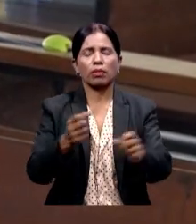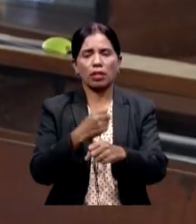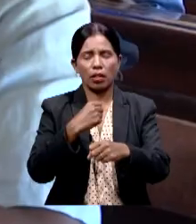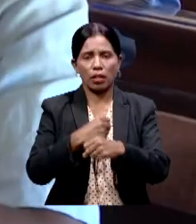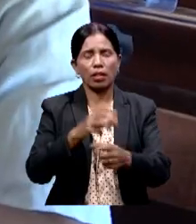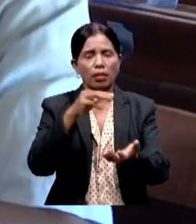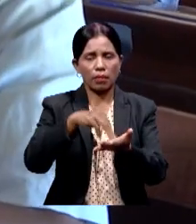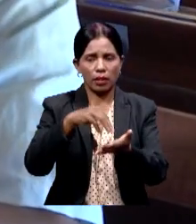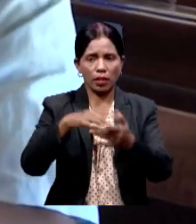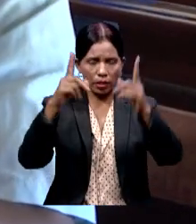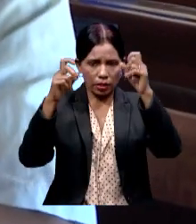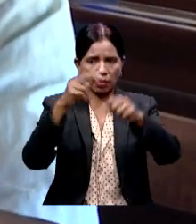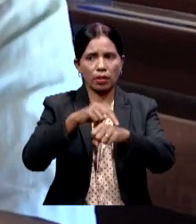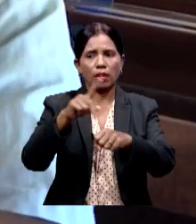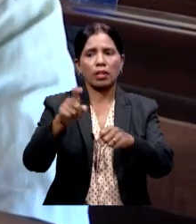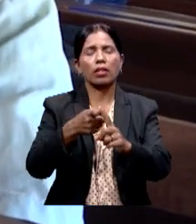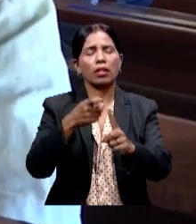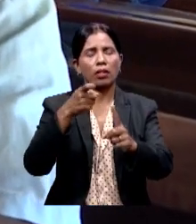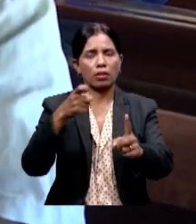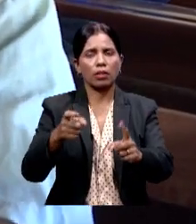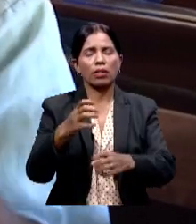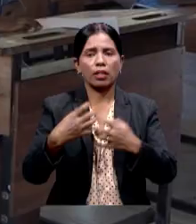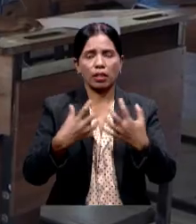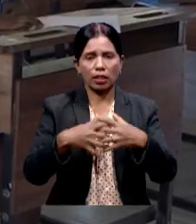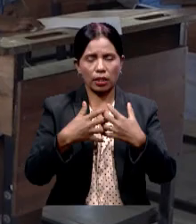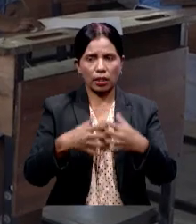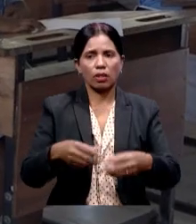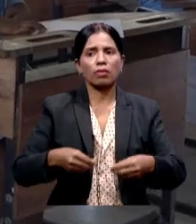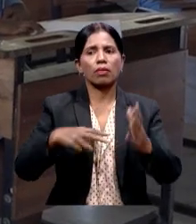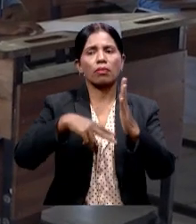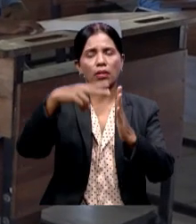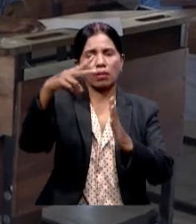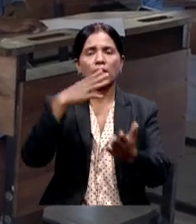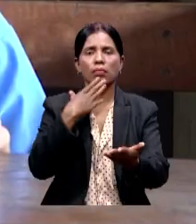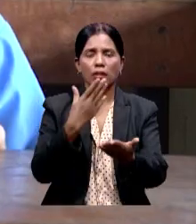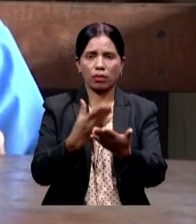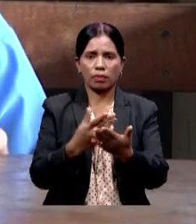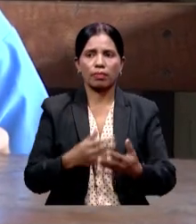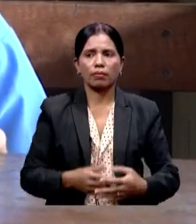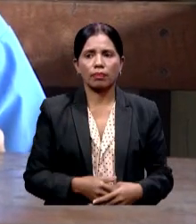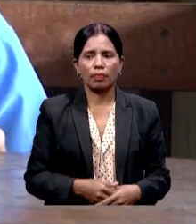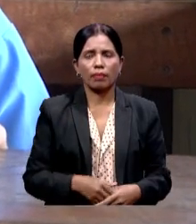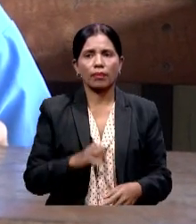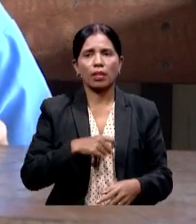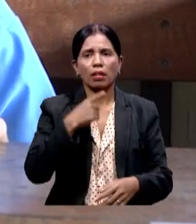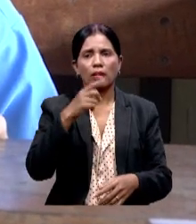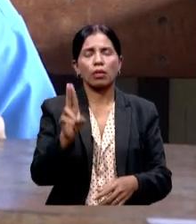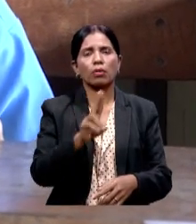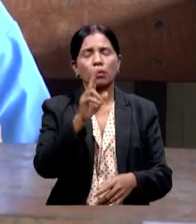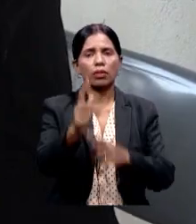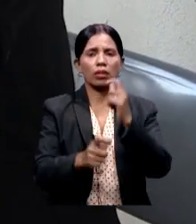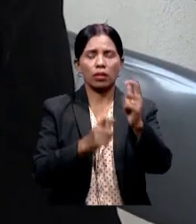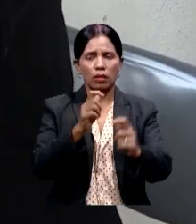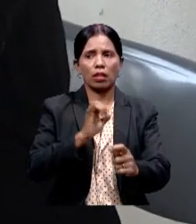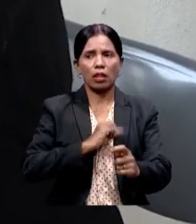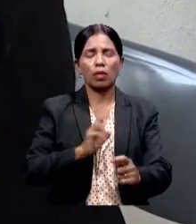da matéria exame nacional ou sistema digital, também foi valor no justo liu. A ordem não usa digital, bebê, quando